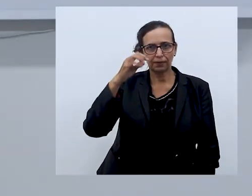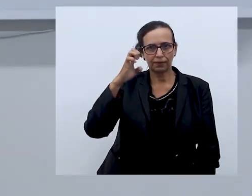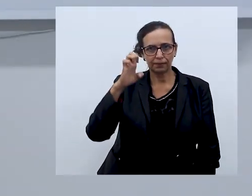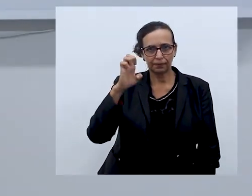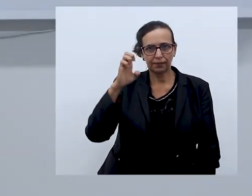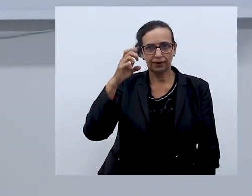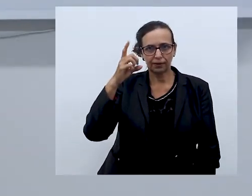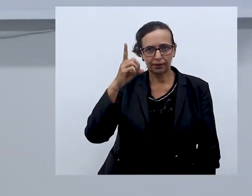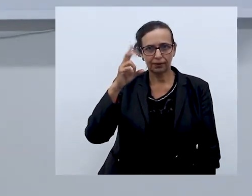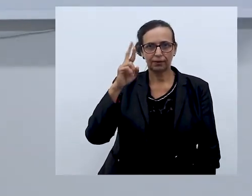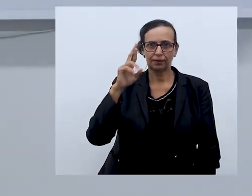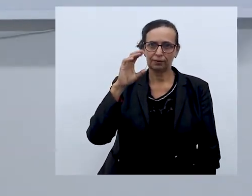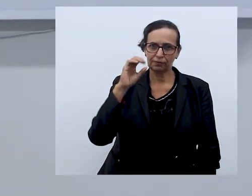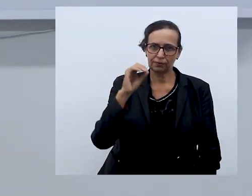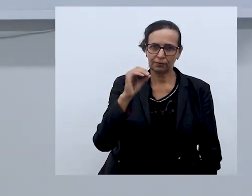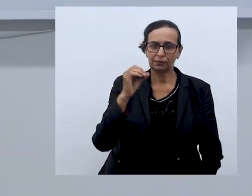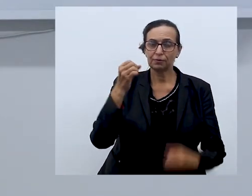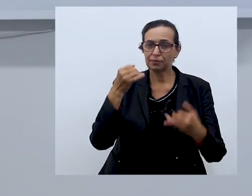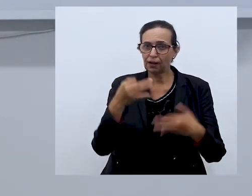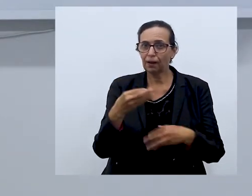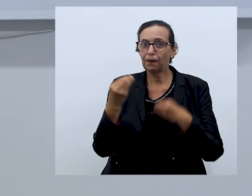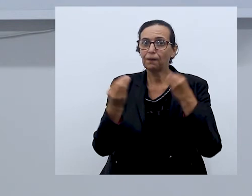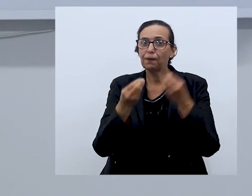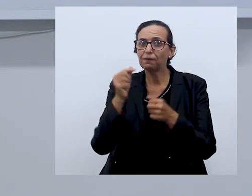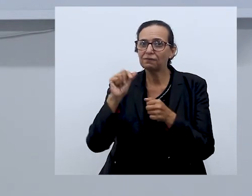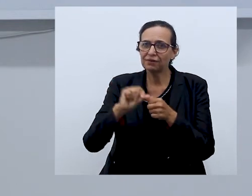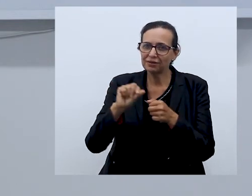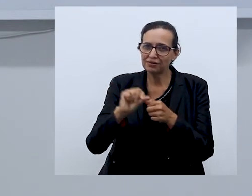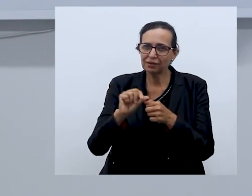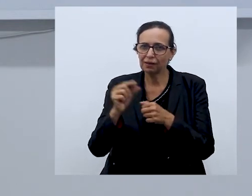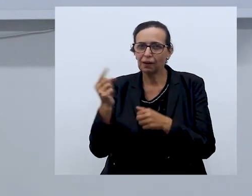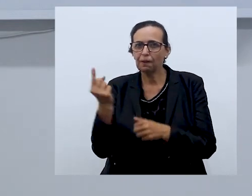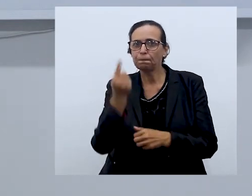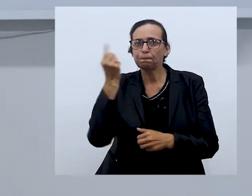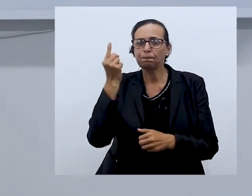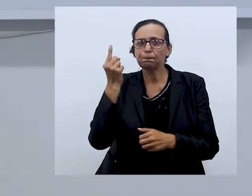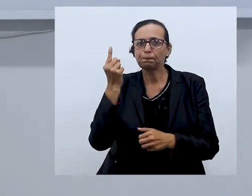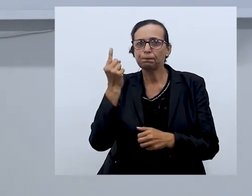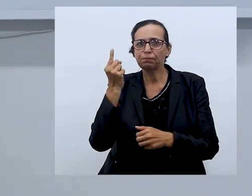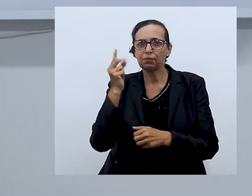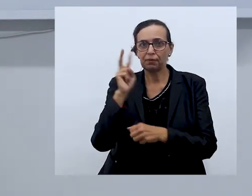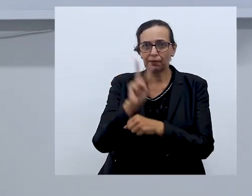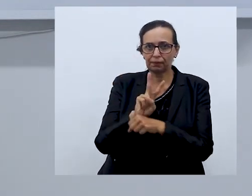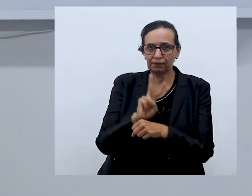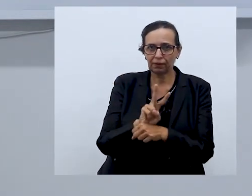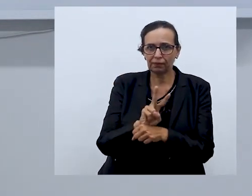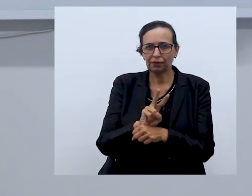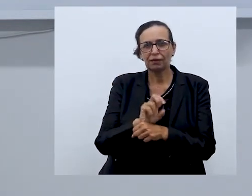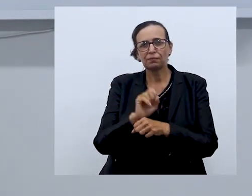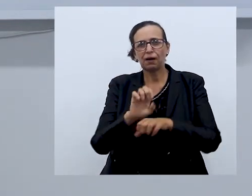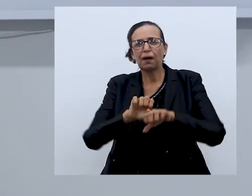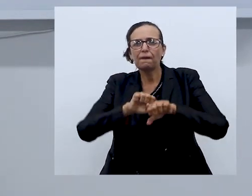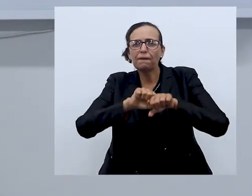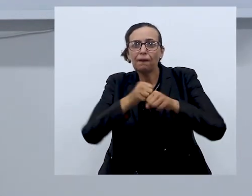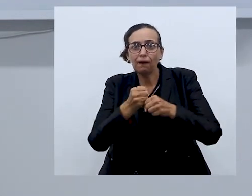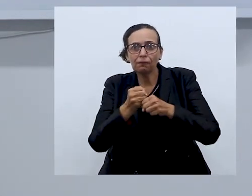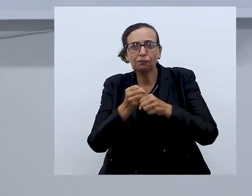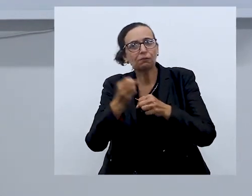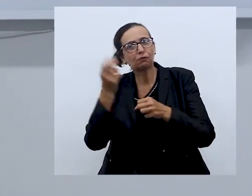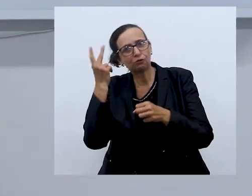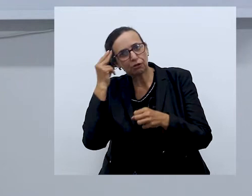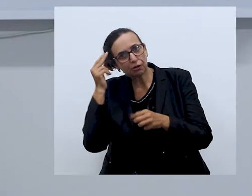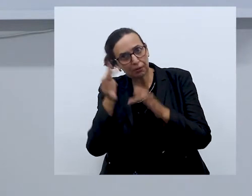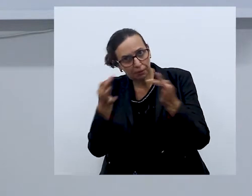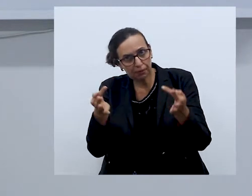Pedro e hoje eu vou falar para vocês como agir em situações de primeiros socorros relacionados a fraturas comuns, fraturas expostas e também sobre acidentes